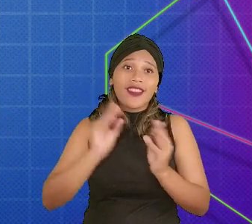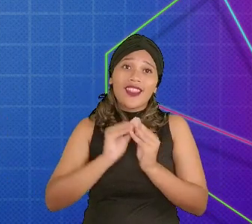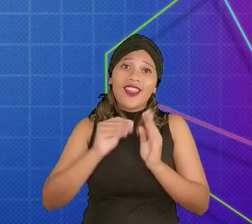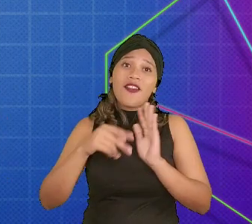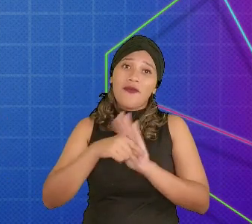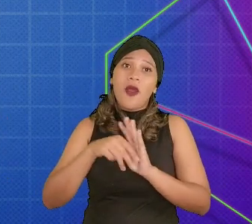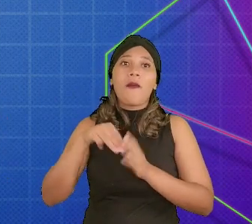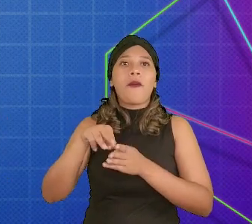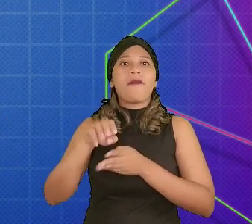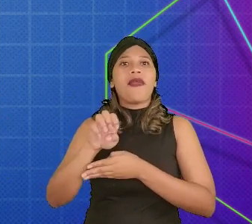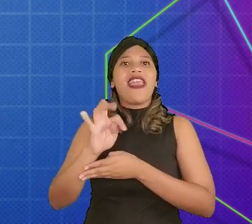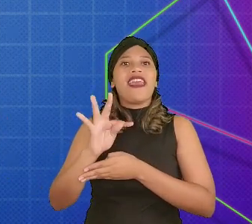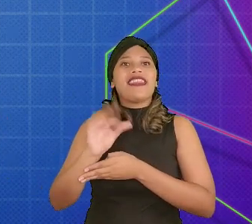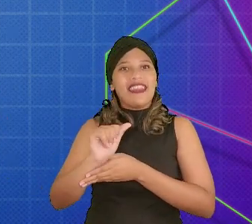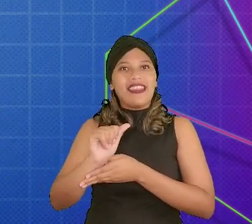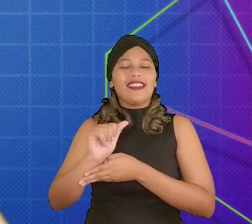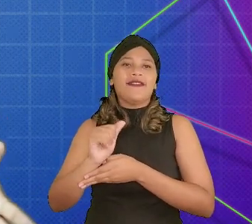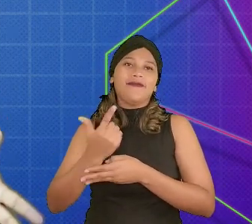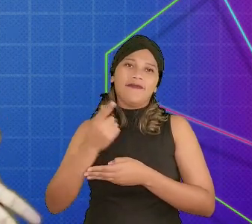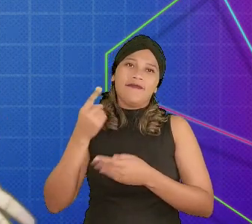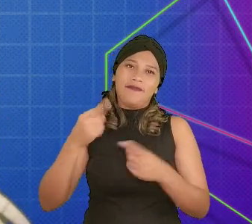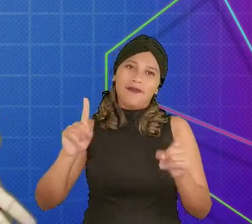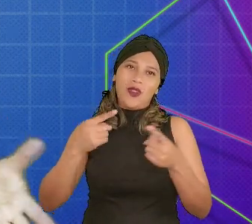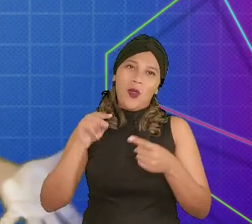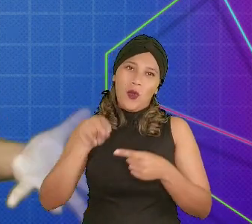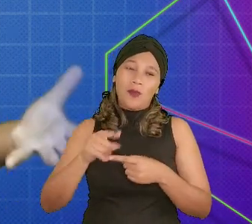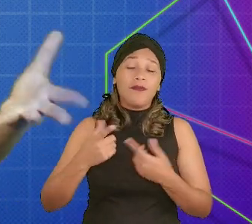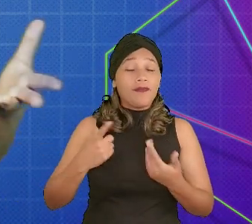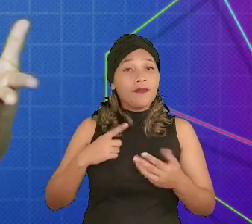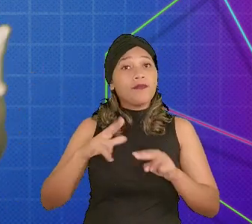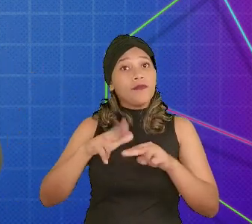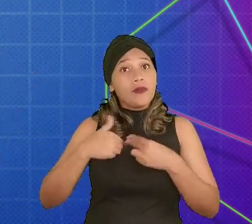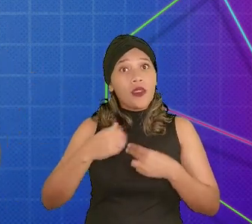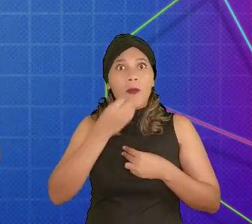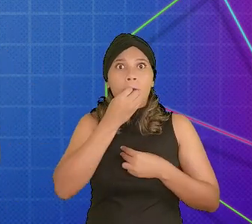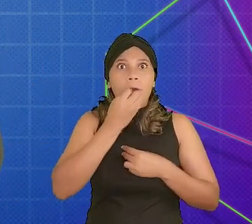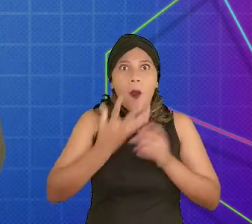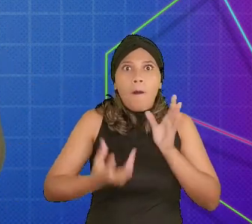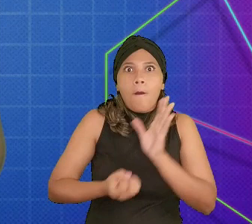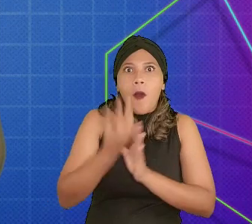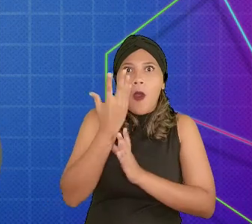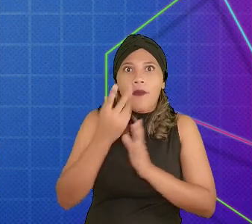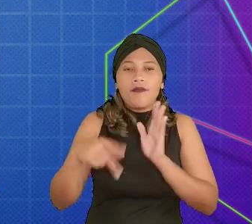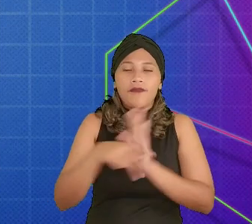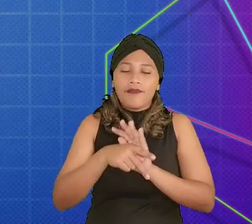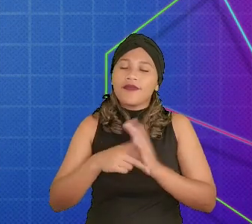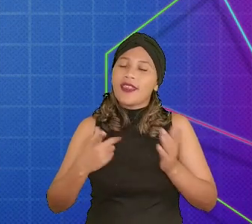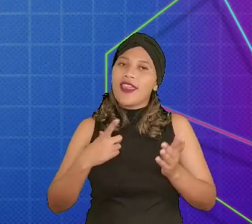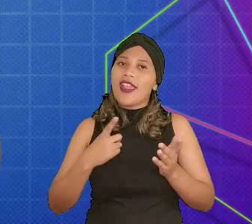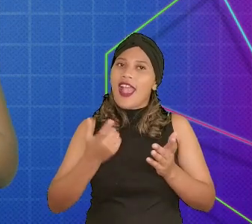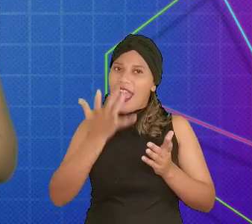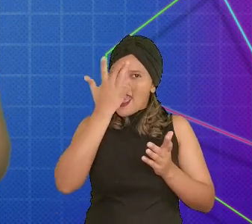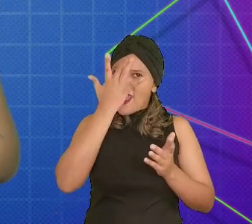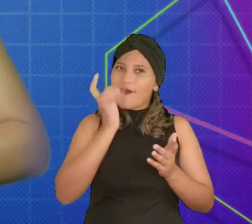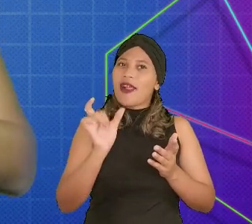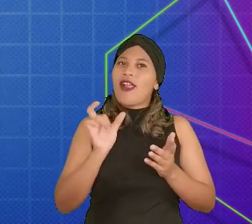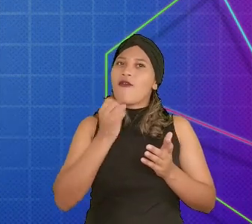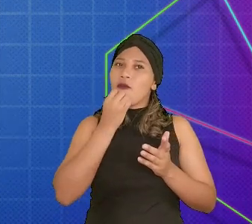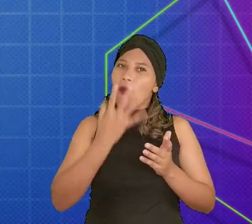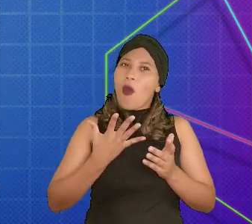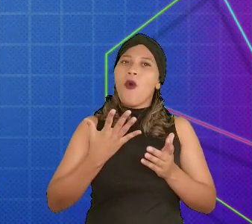dos sons metadiegéticos. Com isso, galera, a gente cria um bom repertório. E gravem bem essa